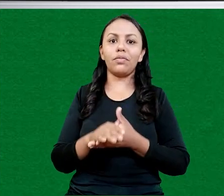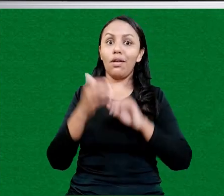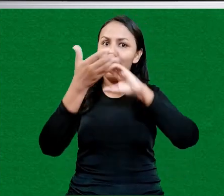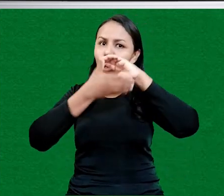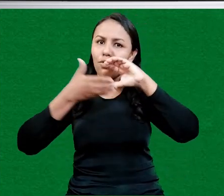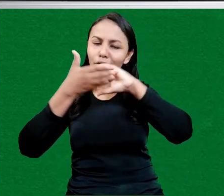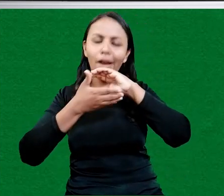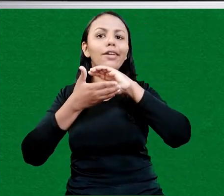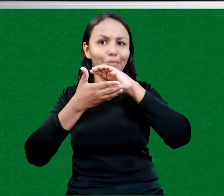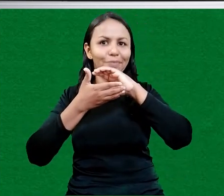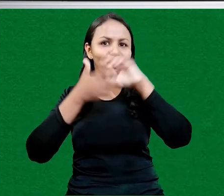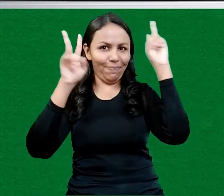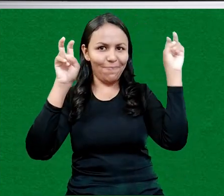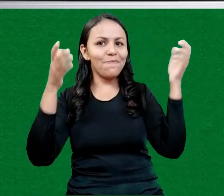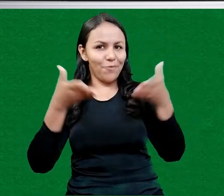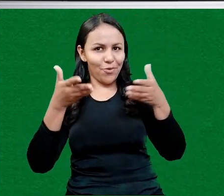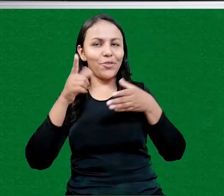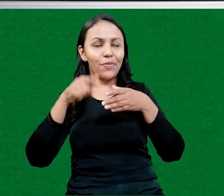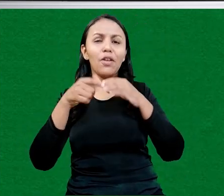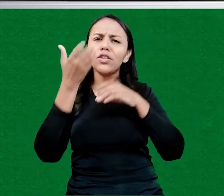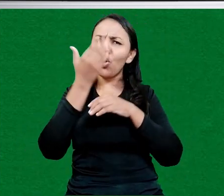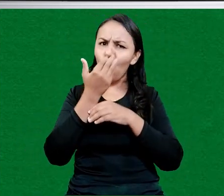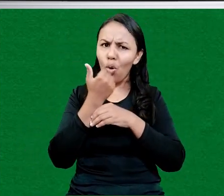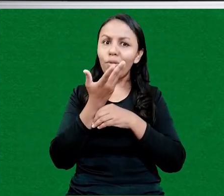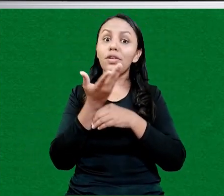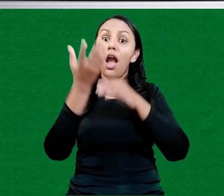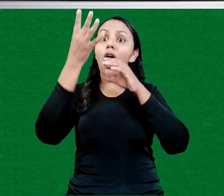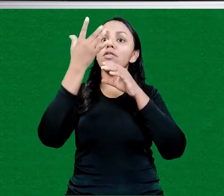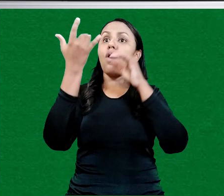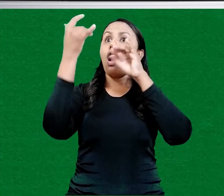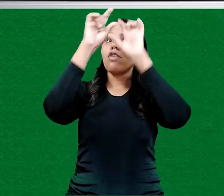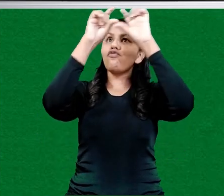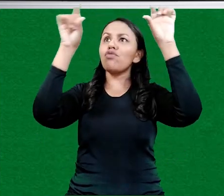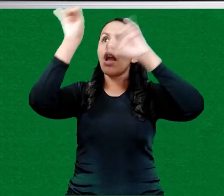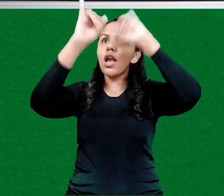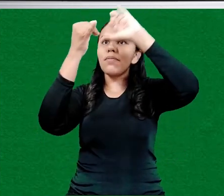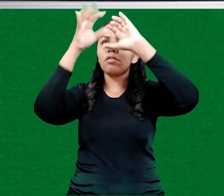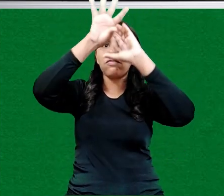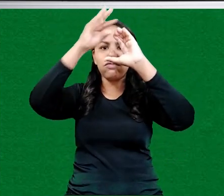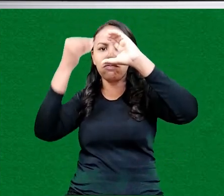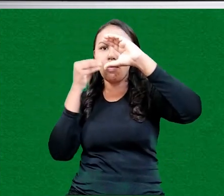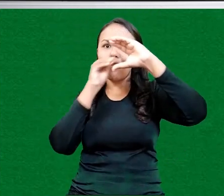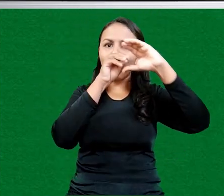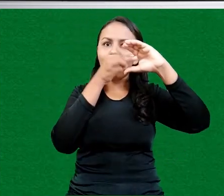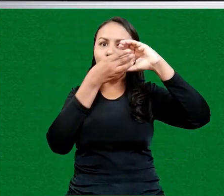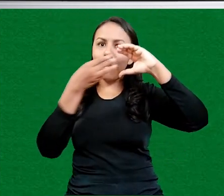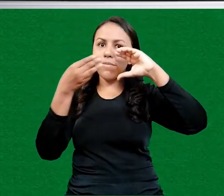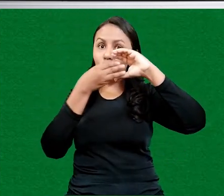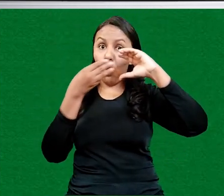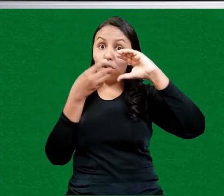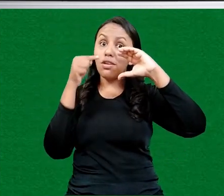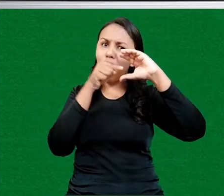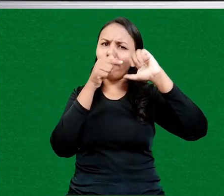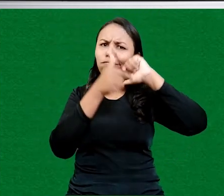consumimos carboidrato, que é o objeto do nosso episódio, nós levamos estruturas químicas para dentro da mitocôndria e